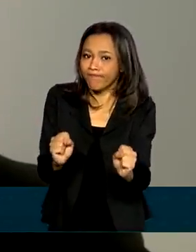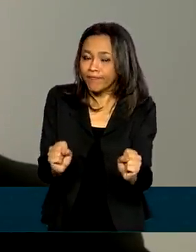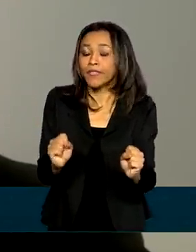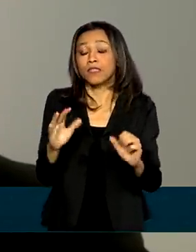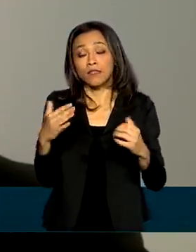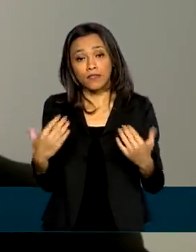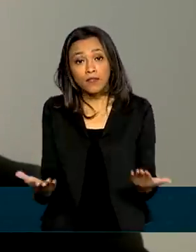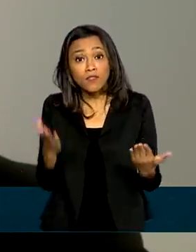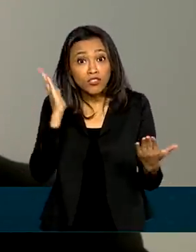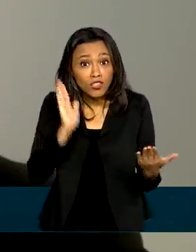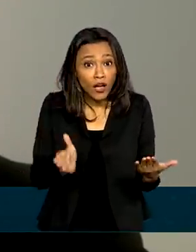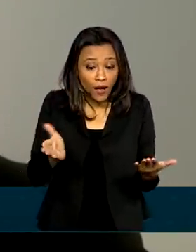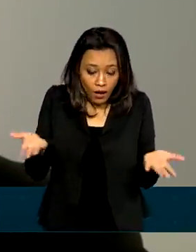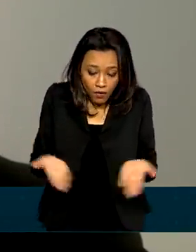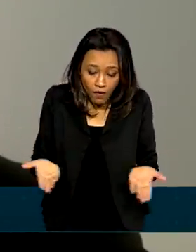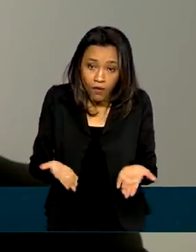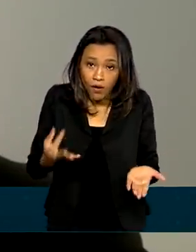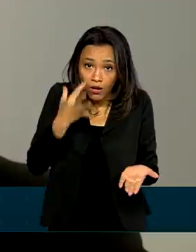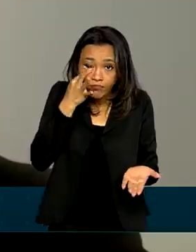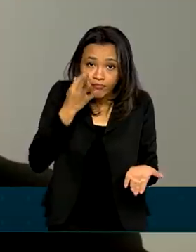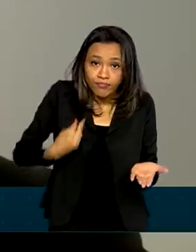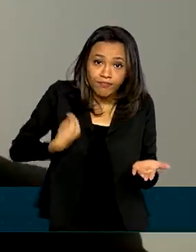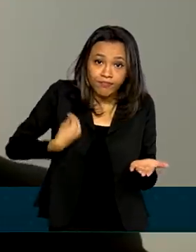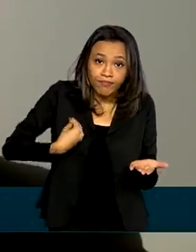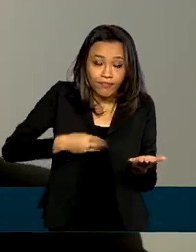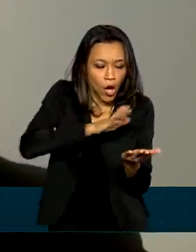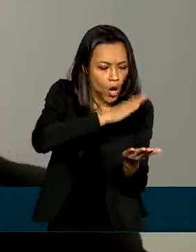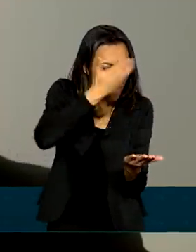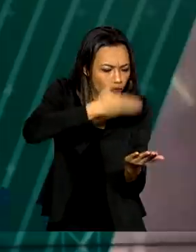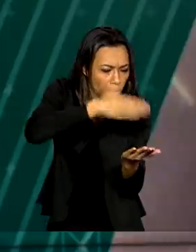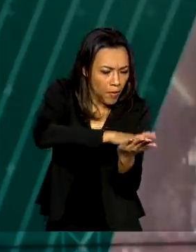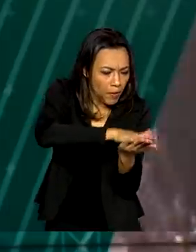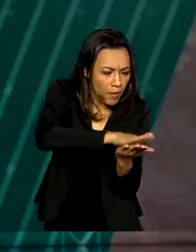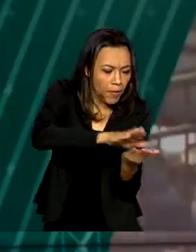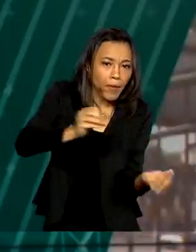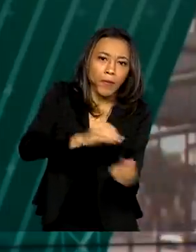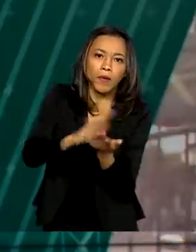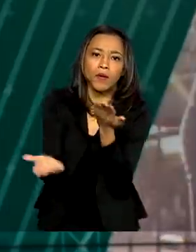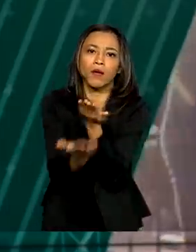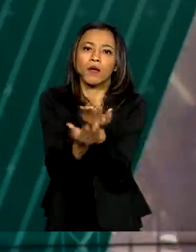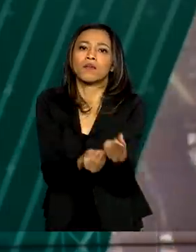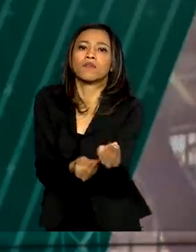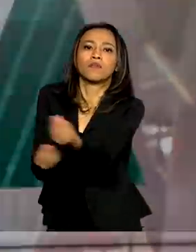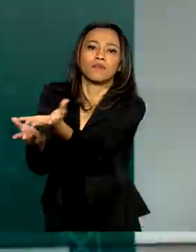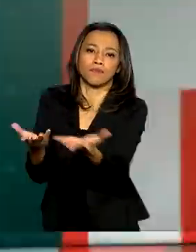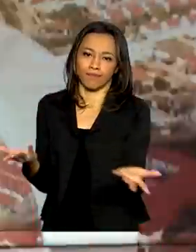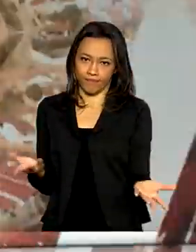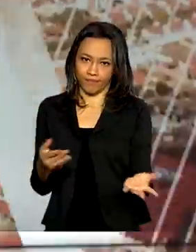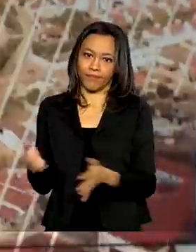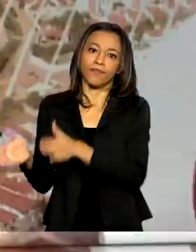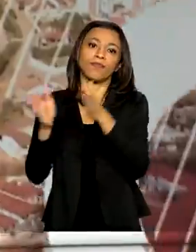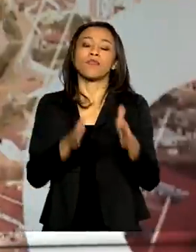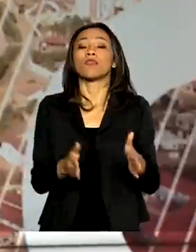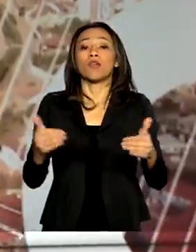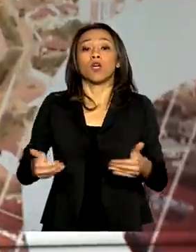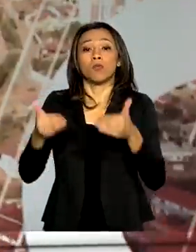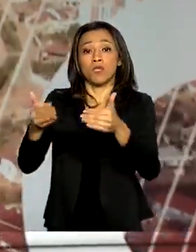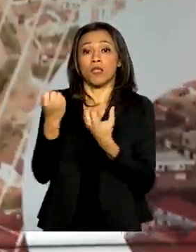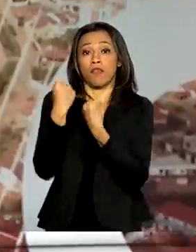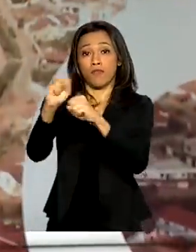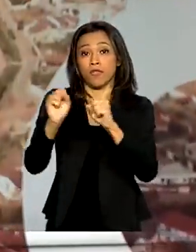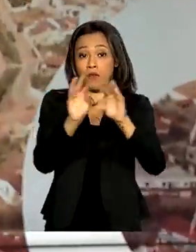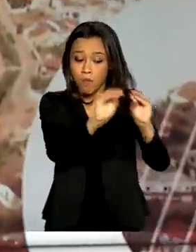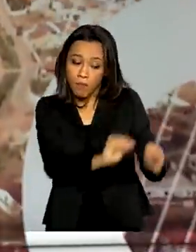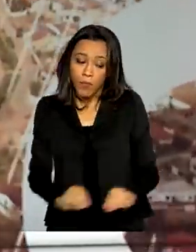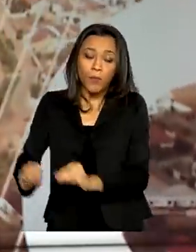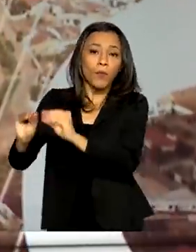começar já a verificar os comprovantes e tirar as dúvidas. O Ministério da Defesa prorrogou as inscrições para